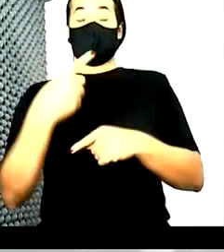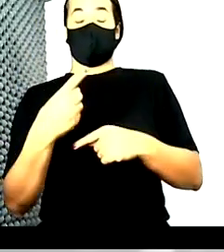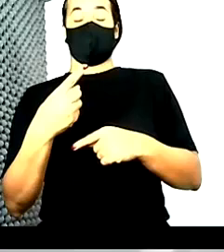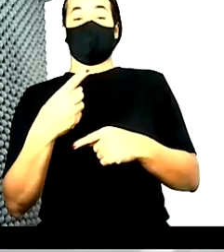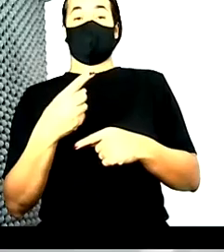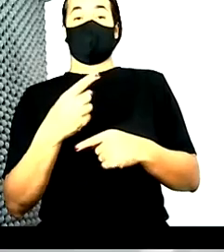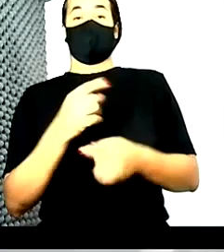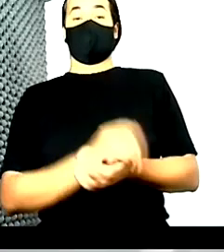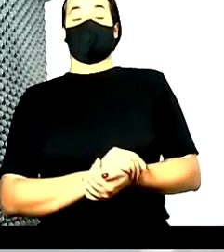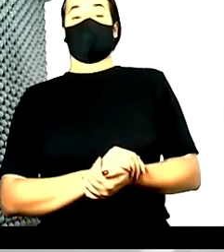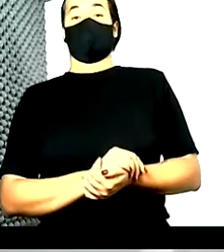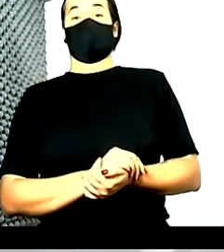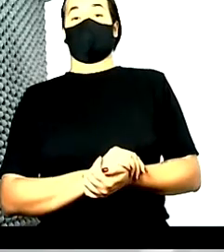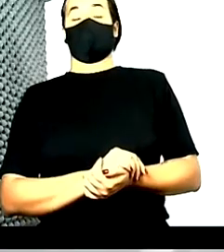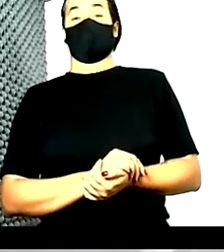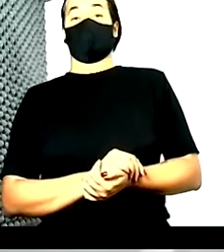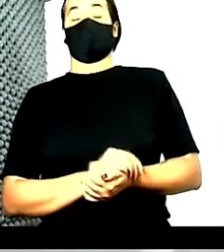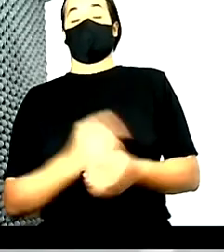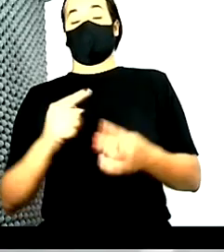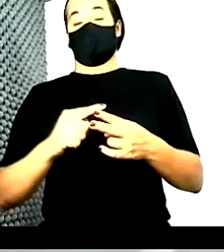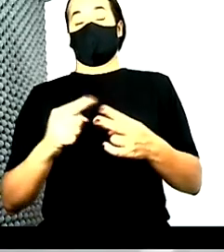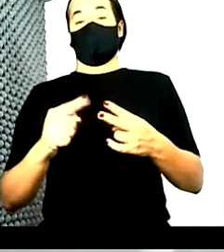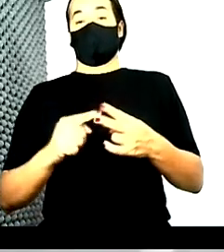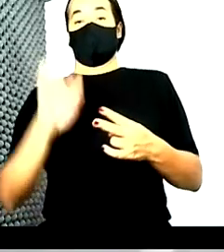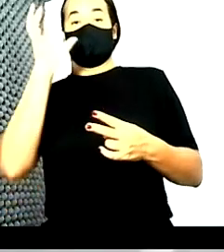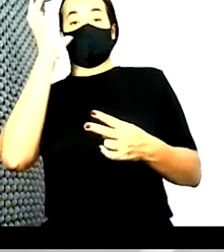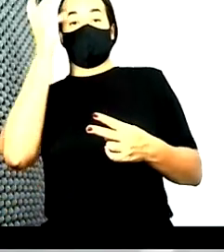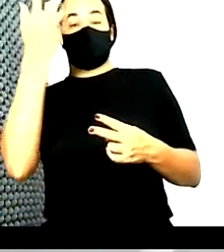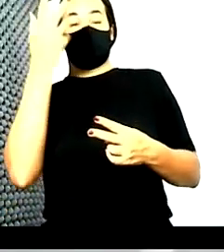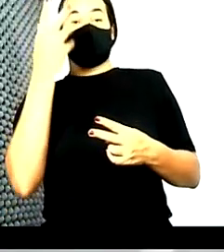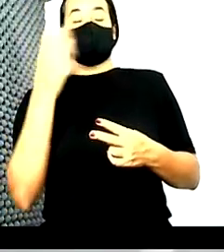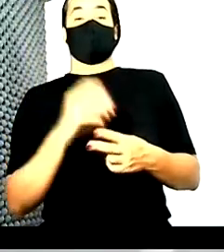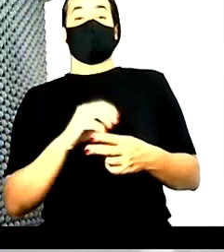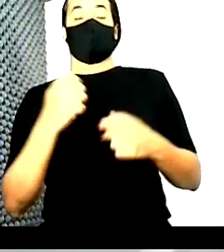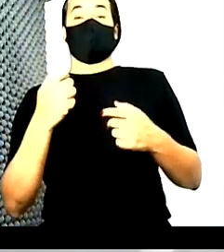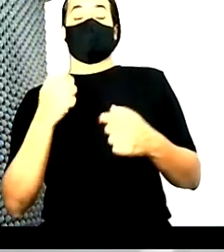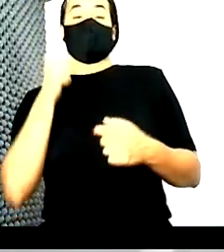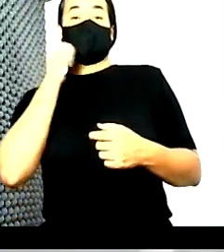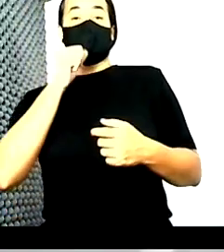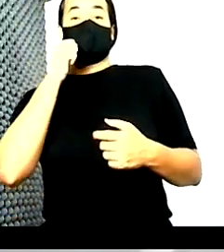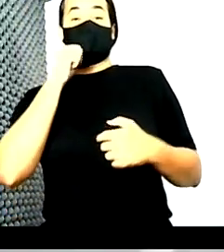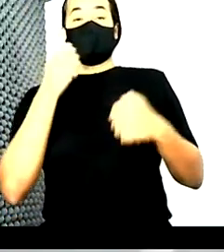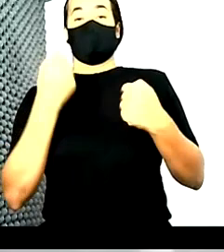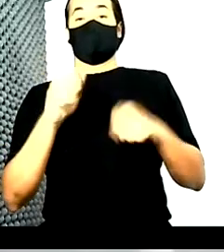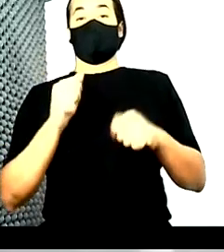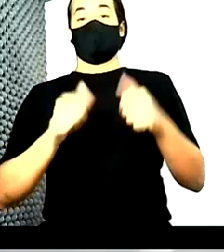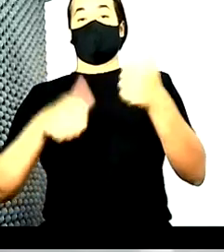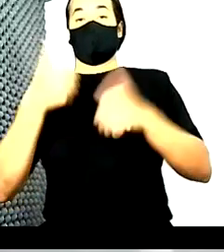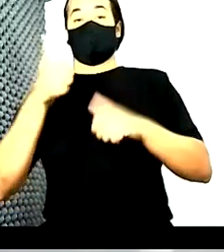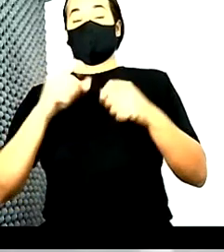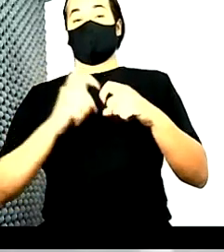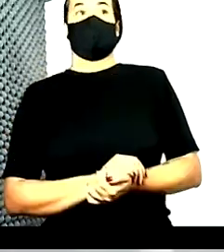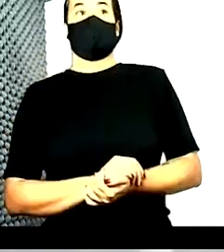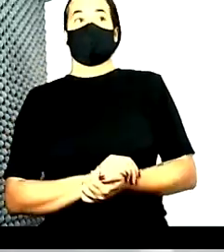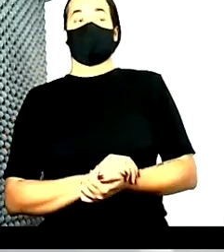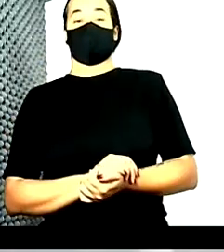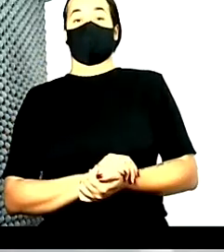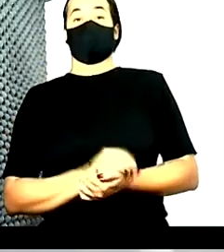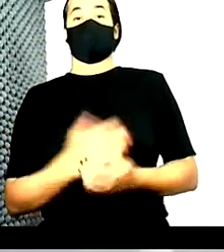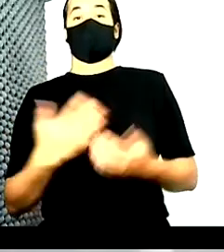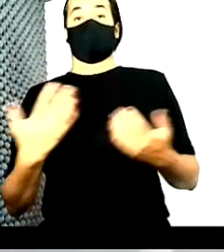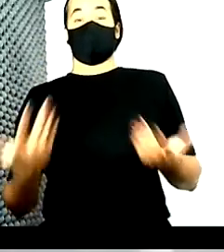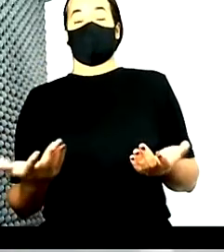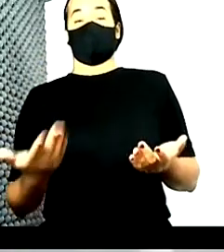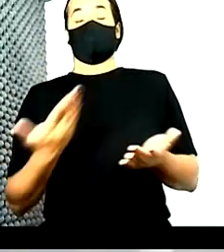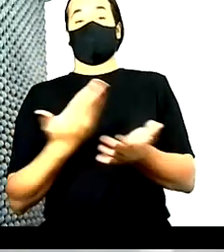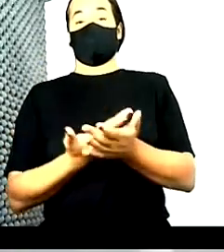puberal. Nas duas situações, como também é o caso da masculina, a menina deve ser avaliada por um médico. Essa